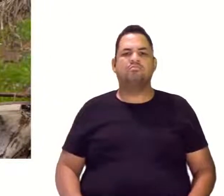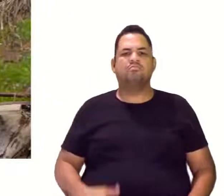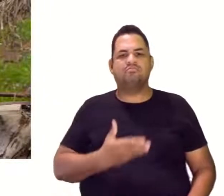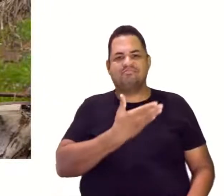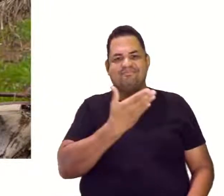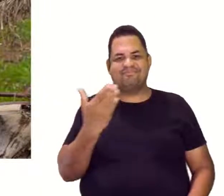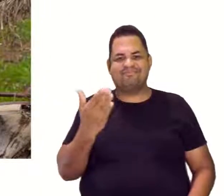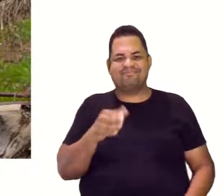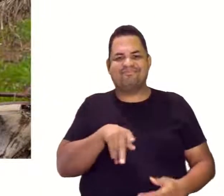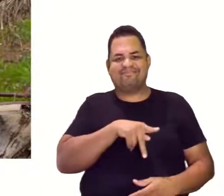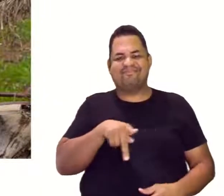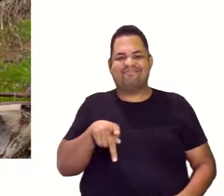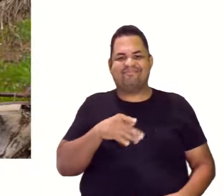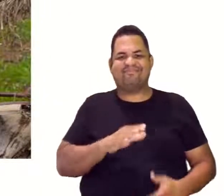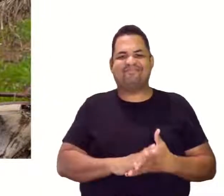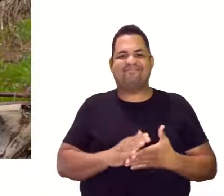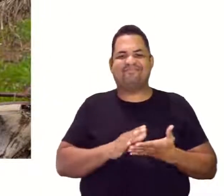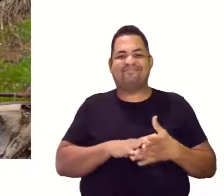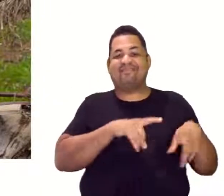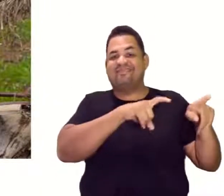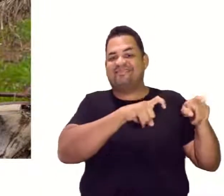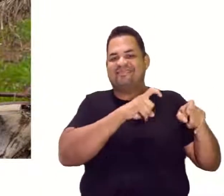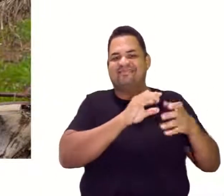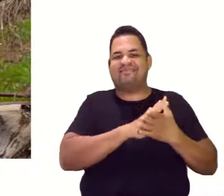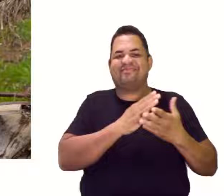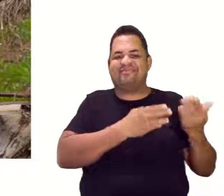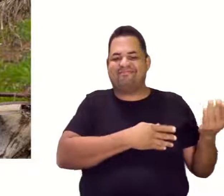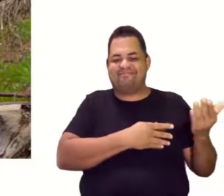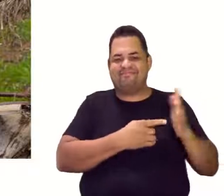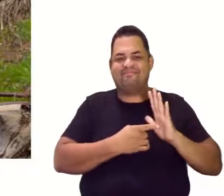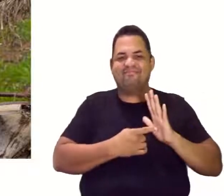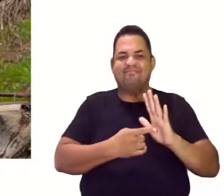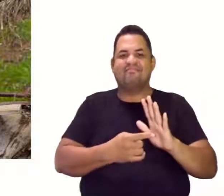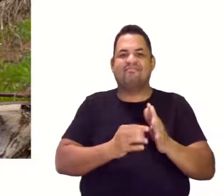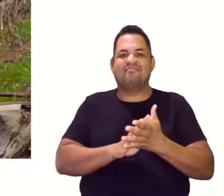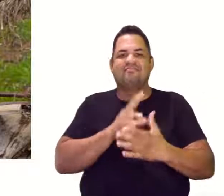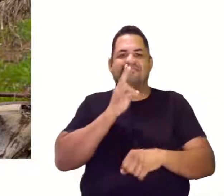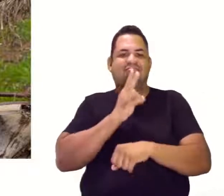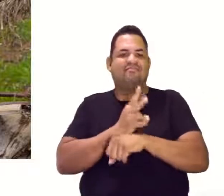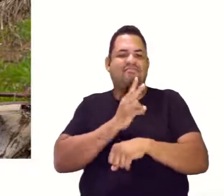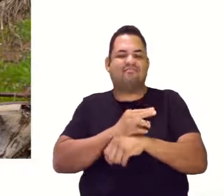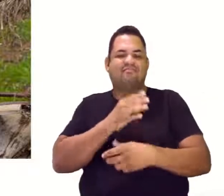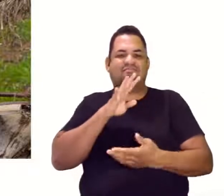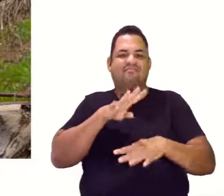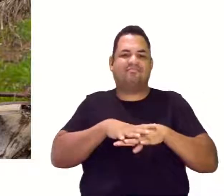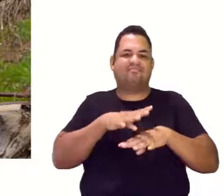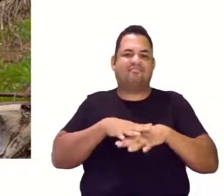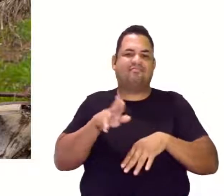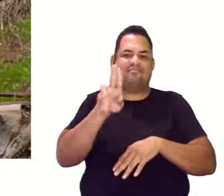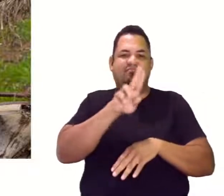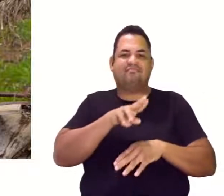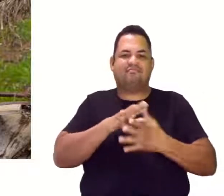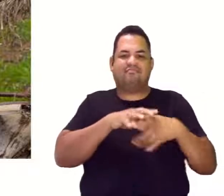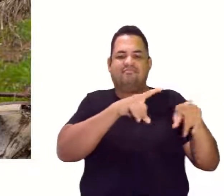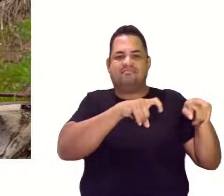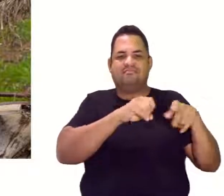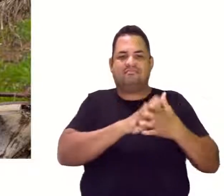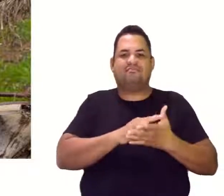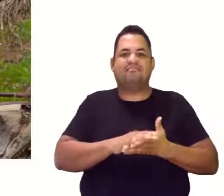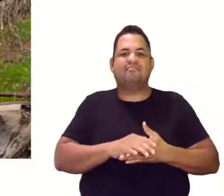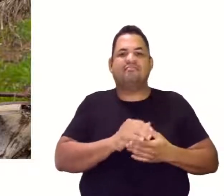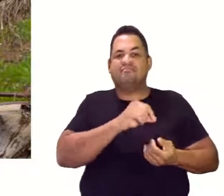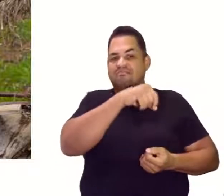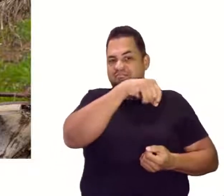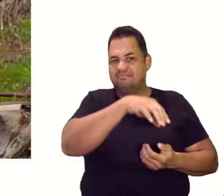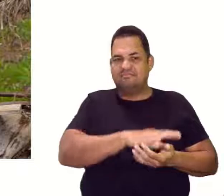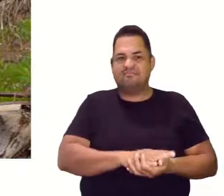está no campo, né? Olha lá, né? Onde a gente trouxe alguns vídeos de matemática aplicada ao campo para vocês. E eu tô vendo as pimentinhas lá